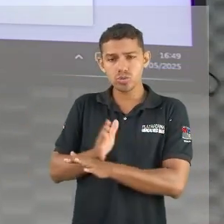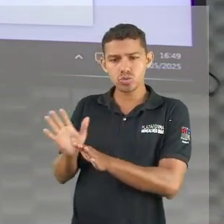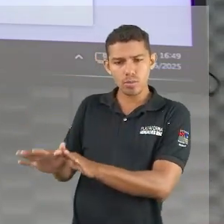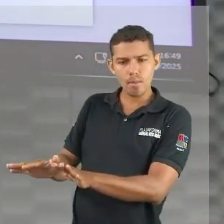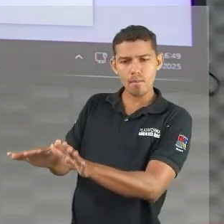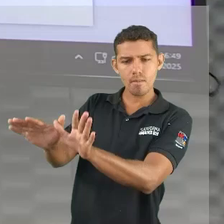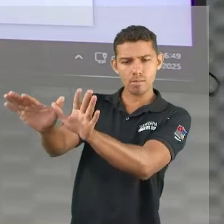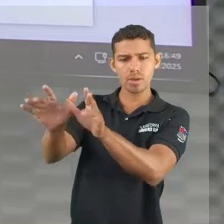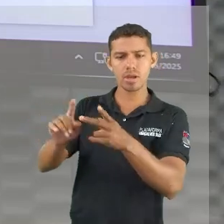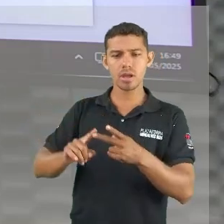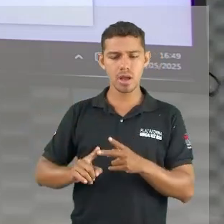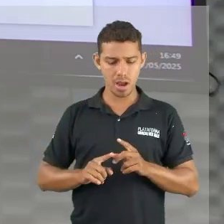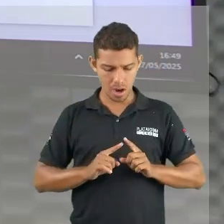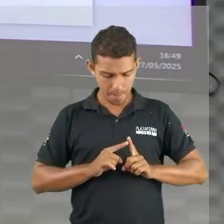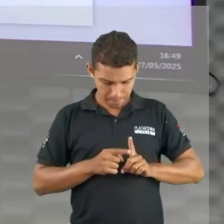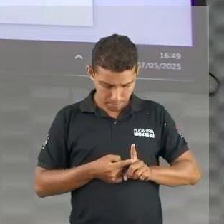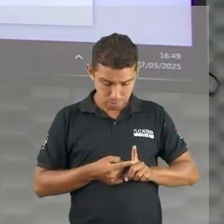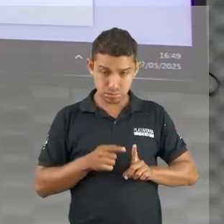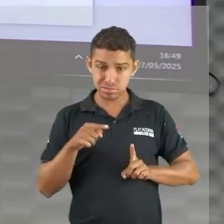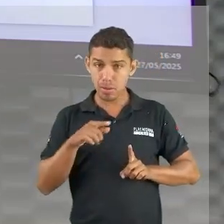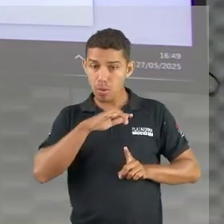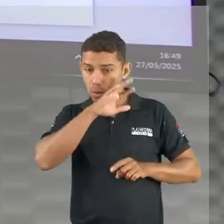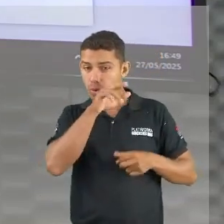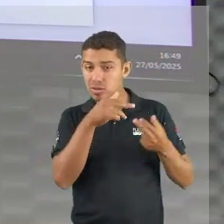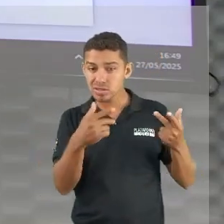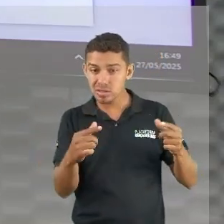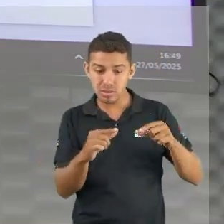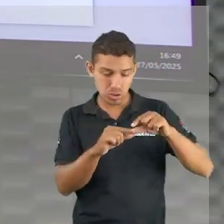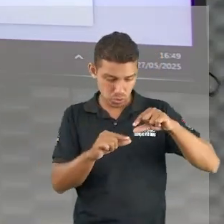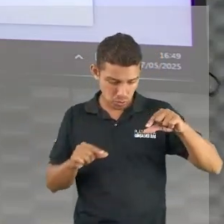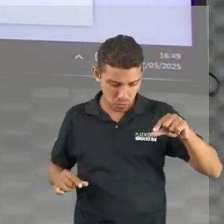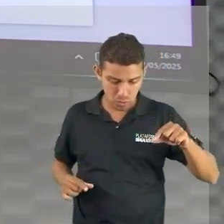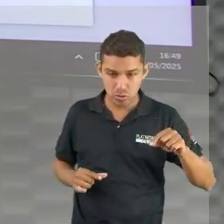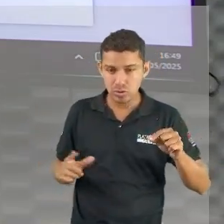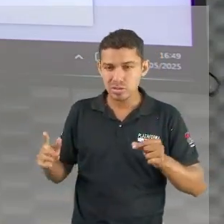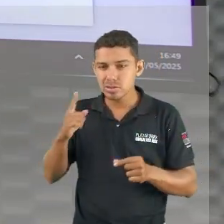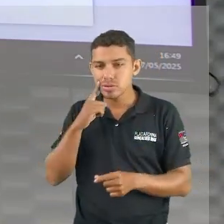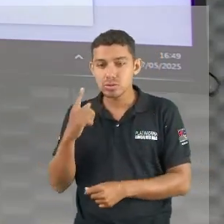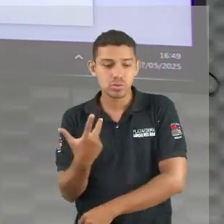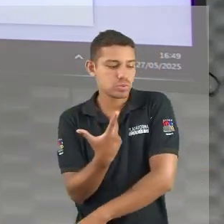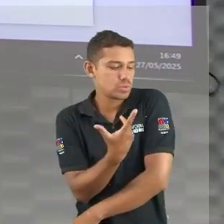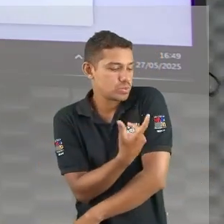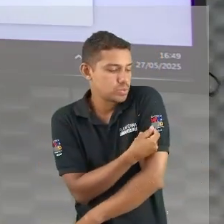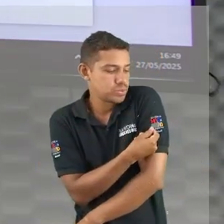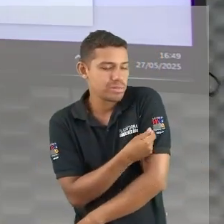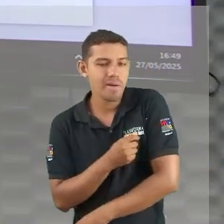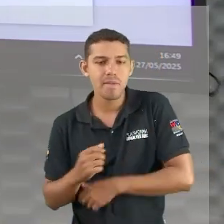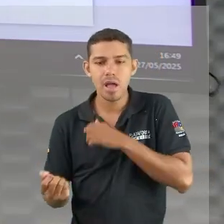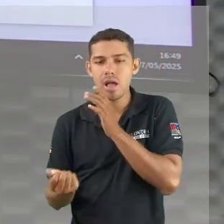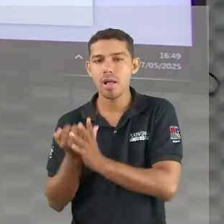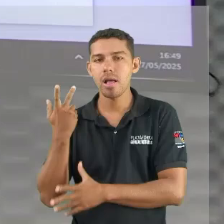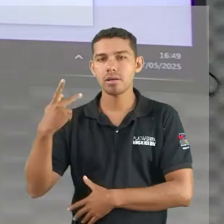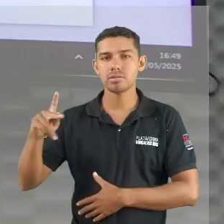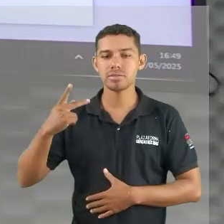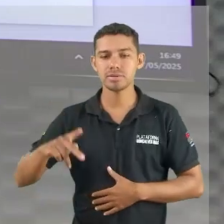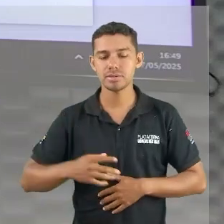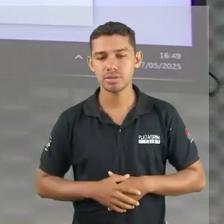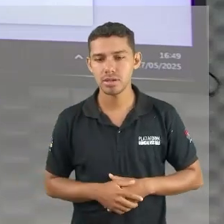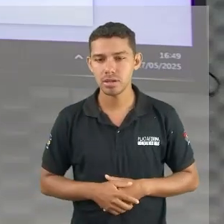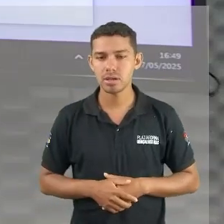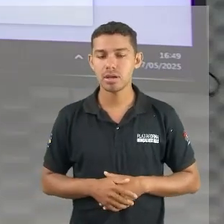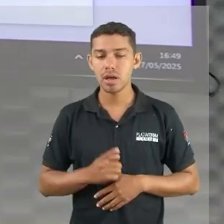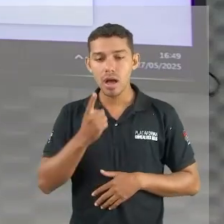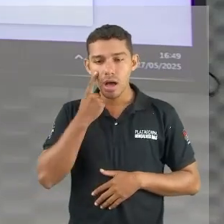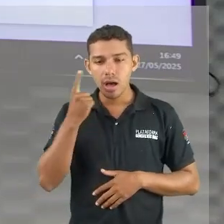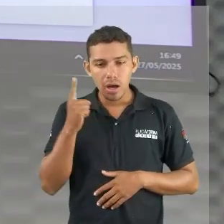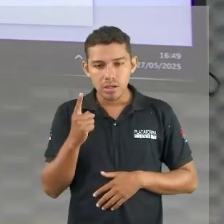animais pequenos para criar seringas e administrar os medicamentos que eles criavam. Então, olha a